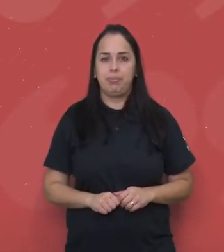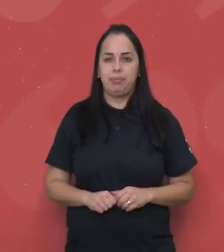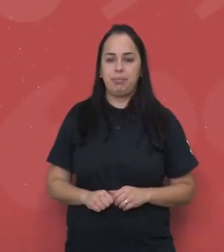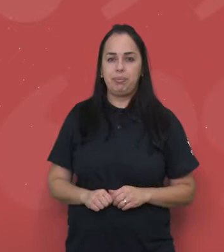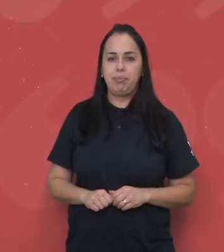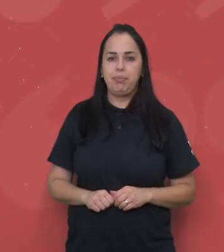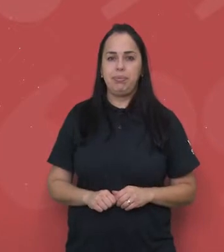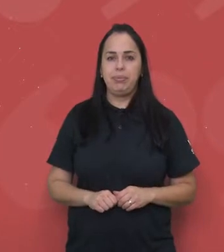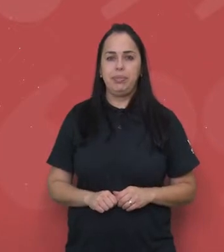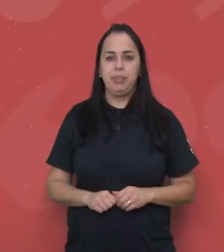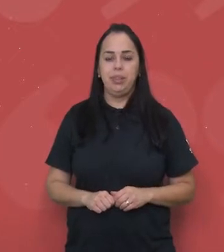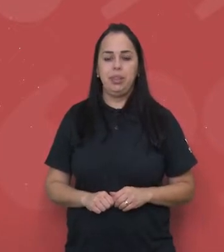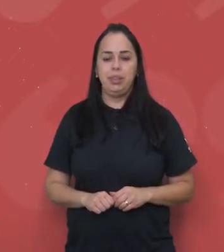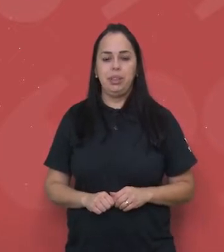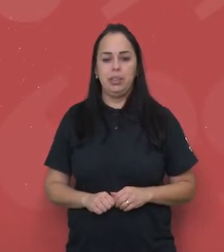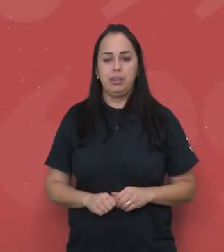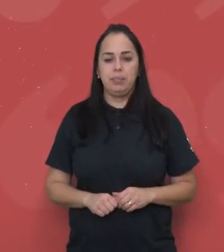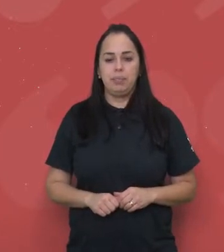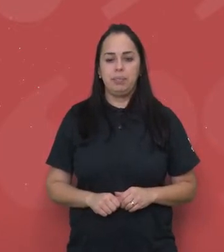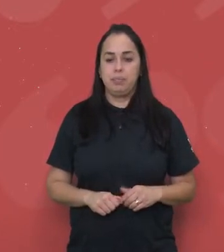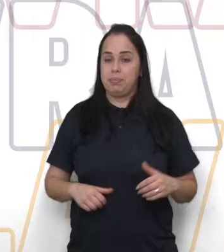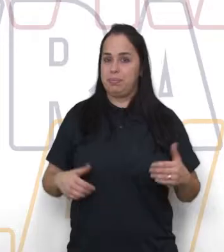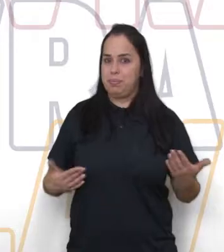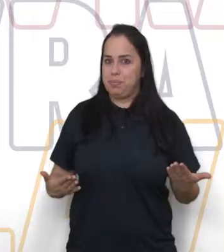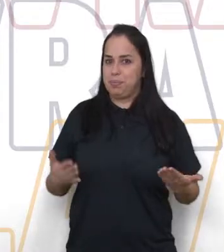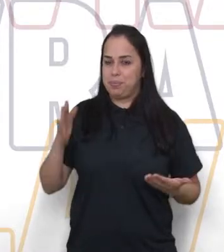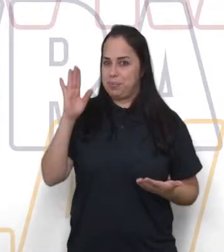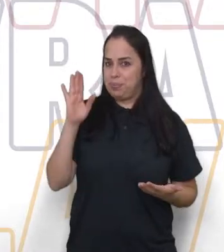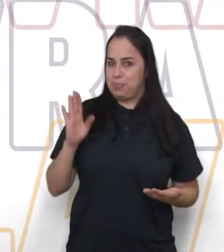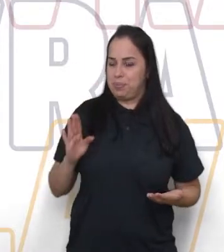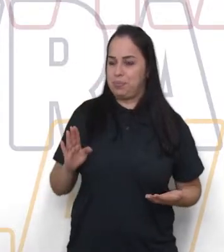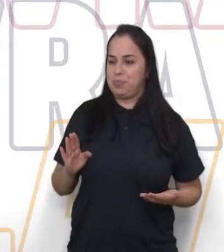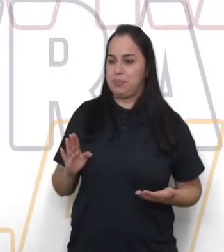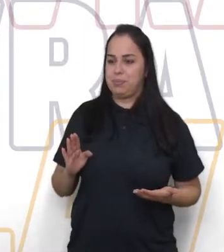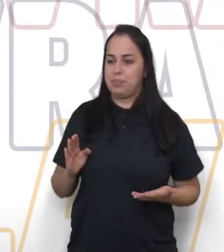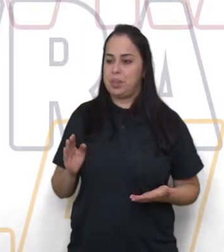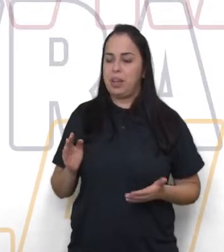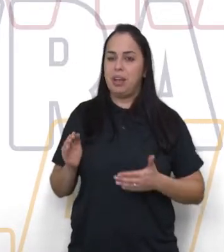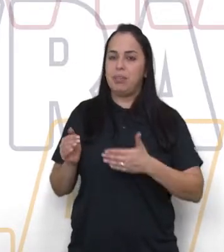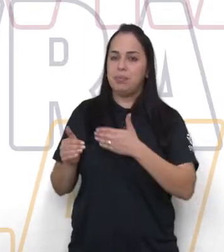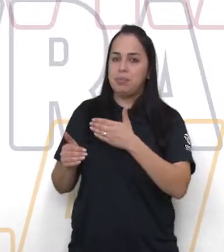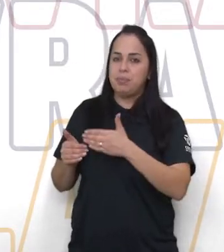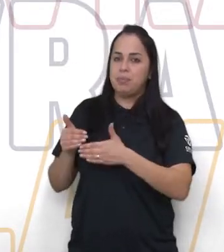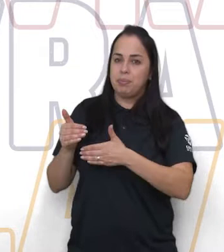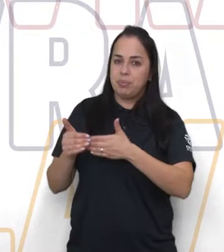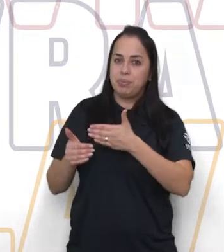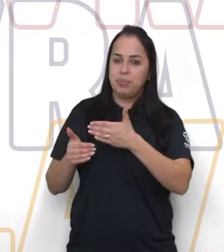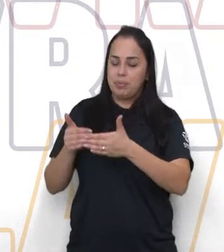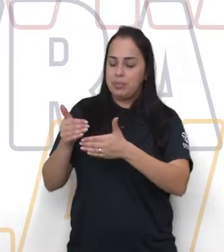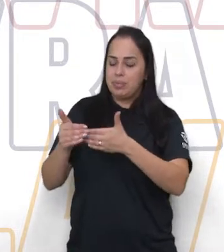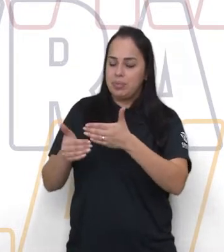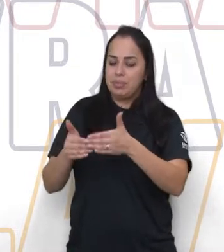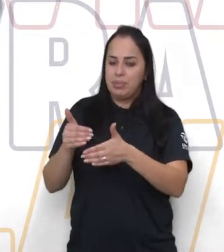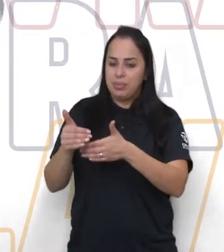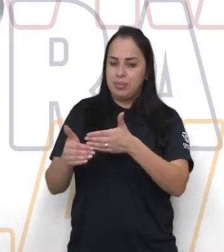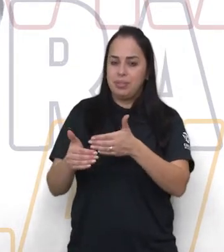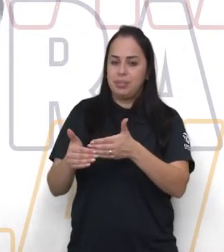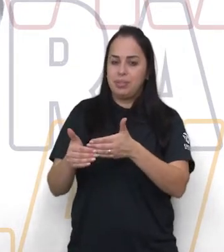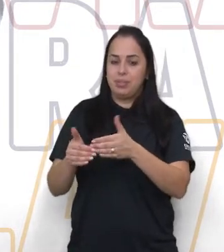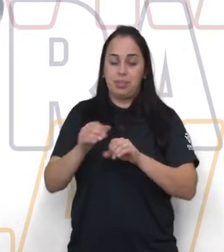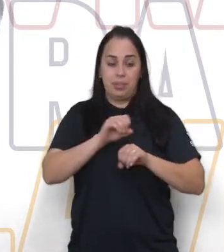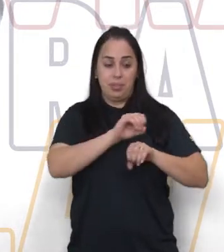para a indústria 4.0 Brasil ele caminha nesse sentido